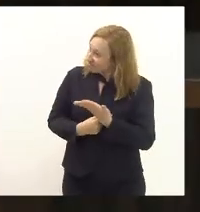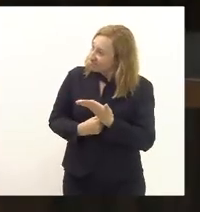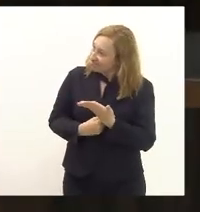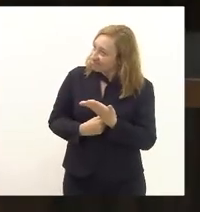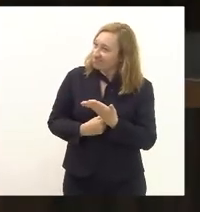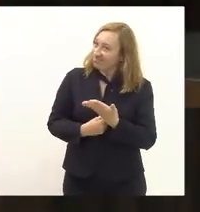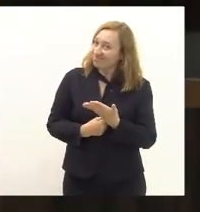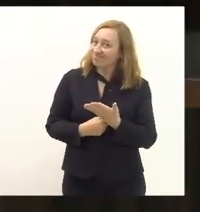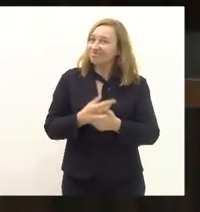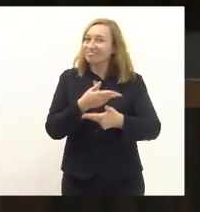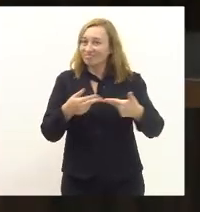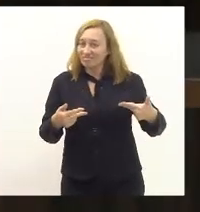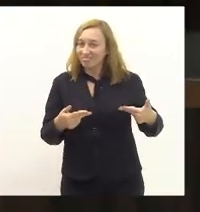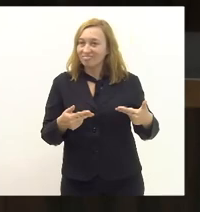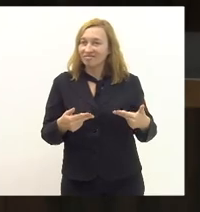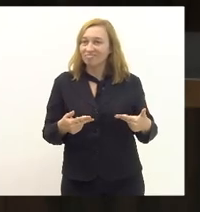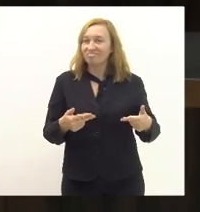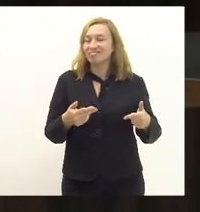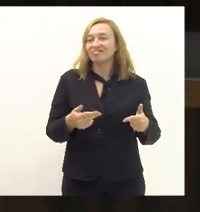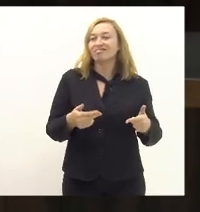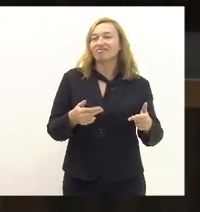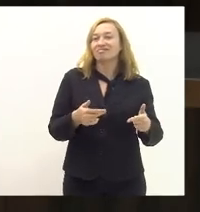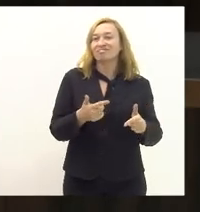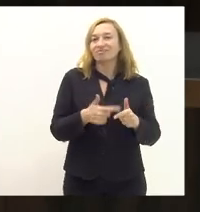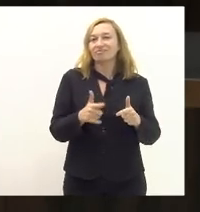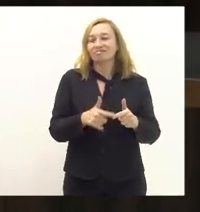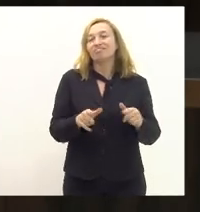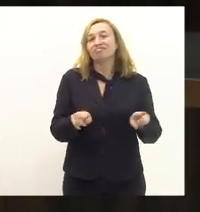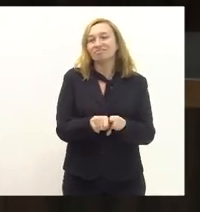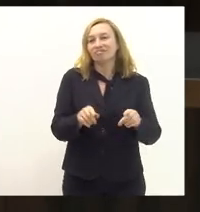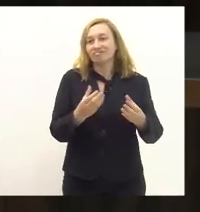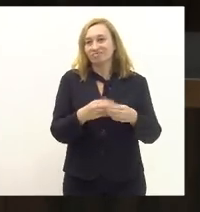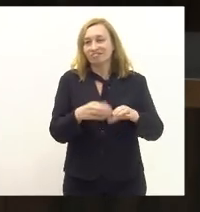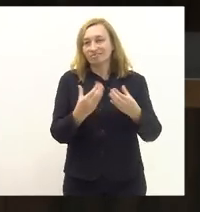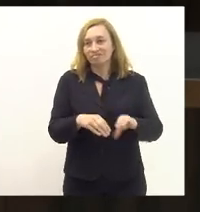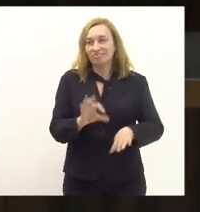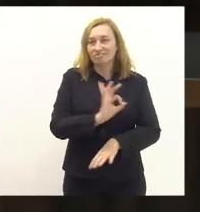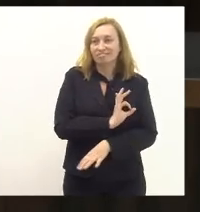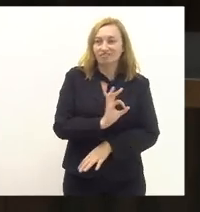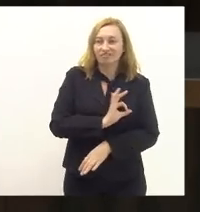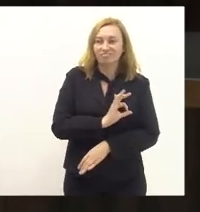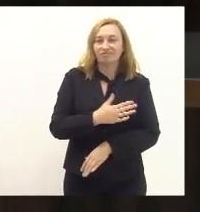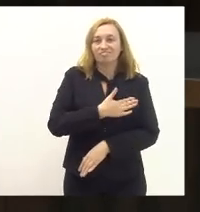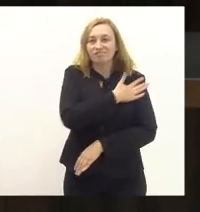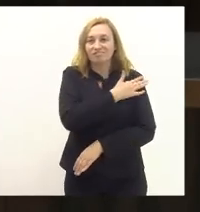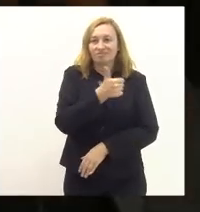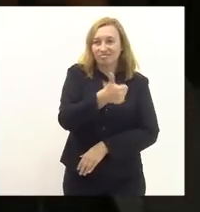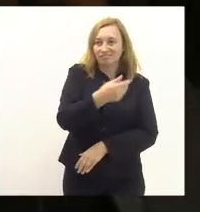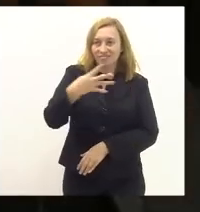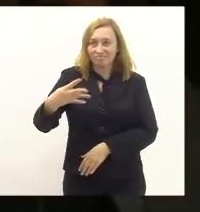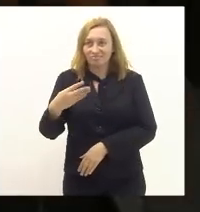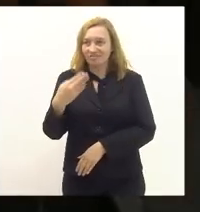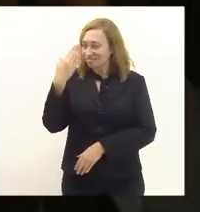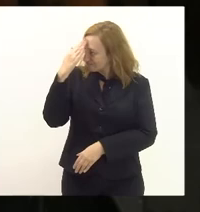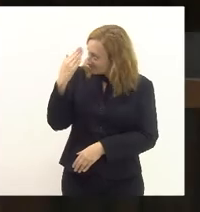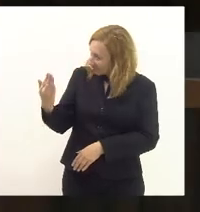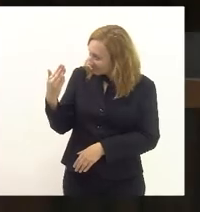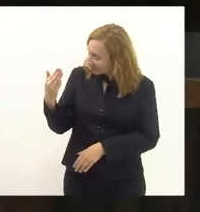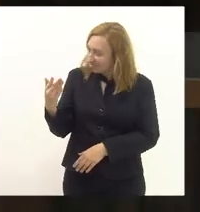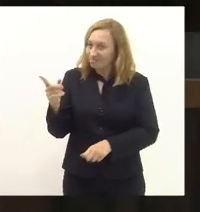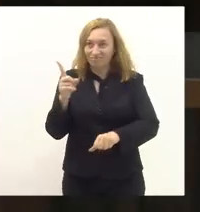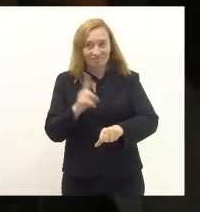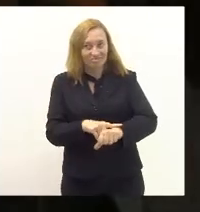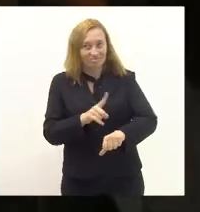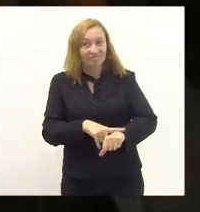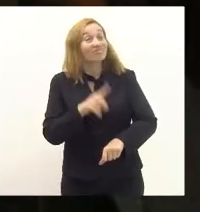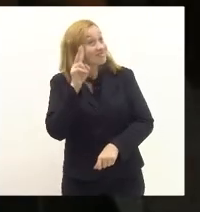na solução de vários problemas, inclusive do concurso da Polícia Militar de 2014. Exatamente. Muito obrigada por aquele momento.